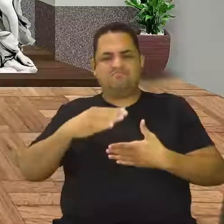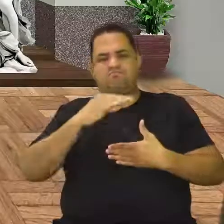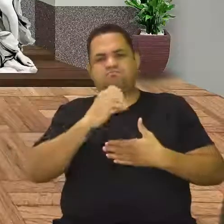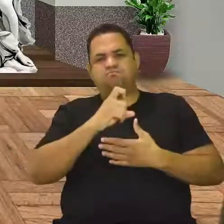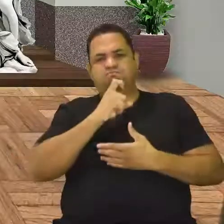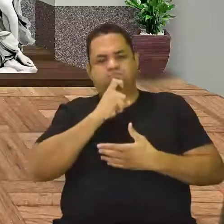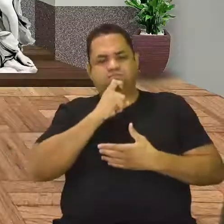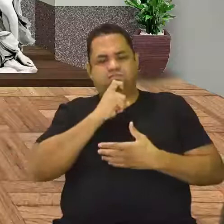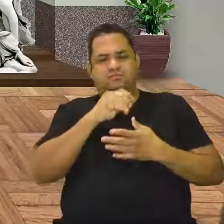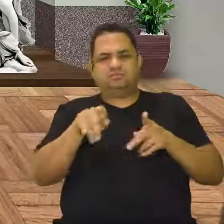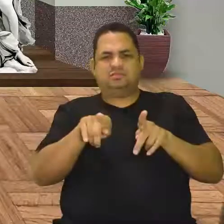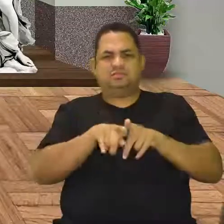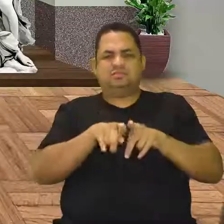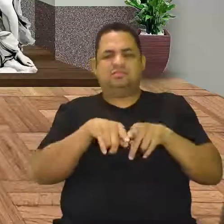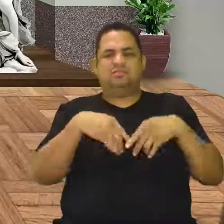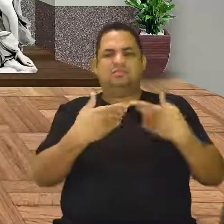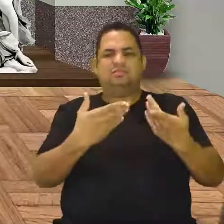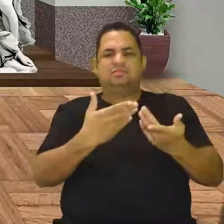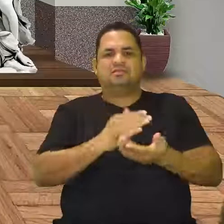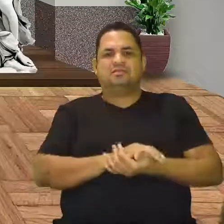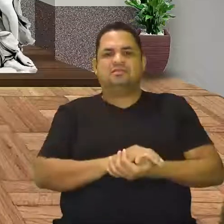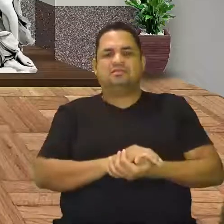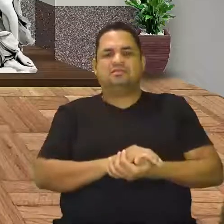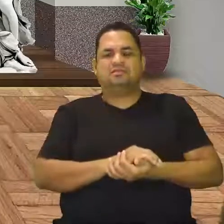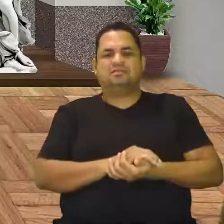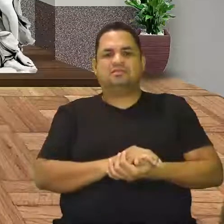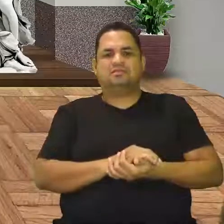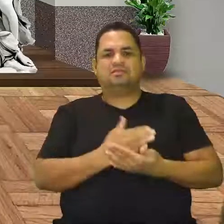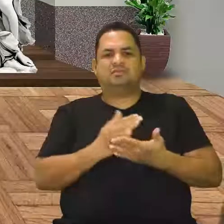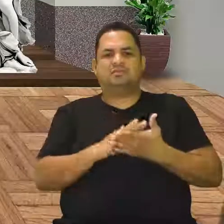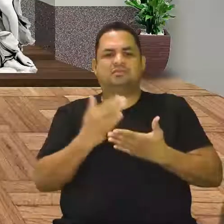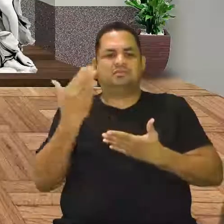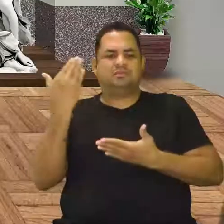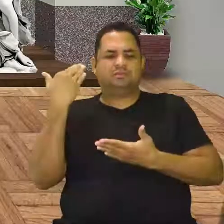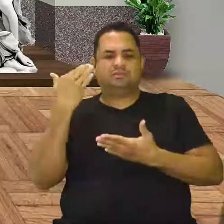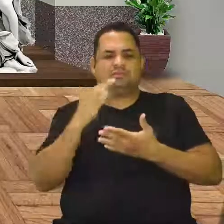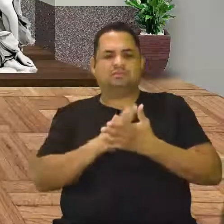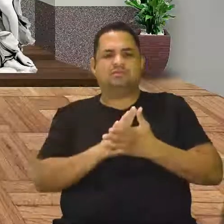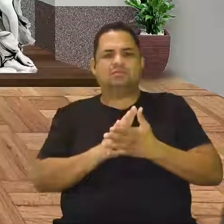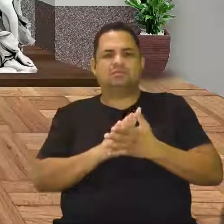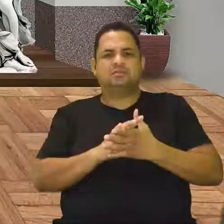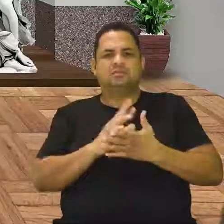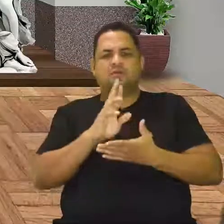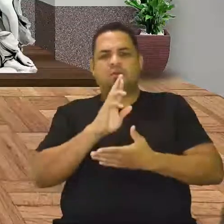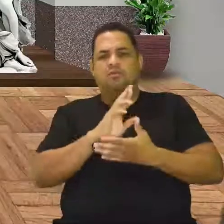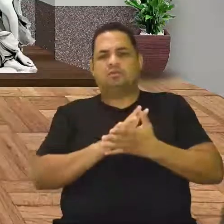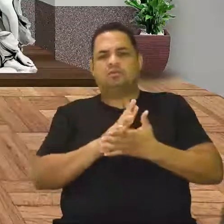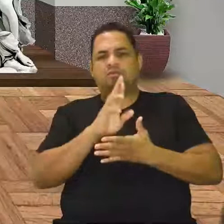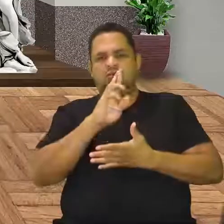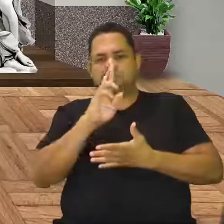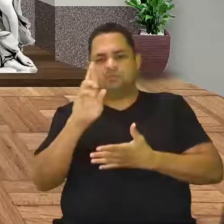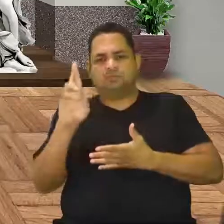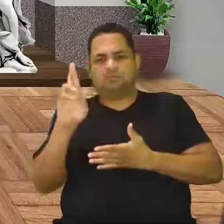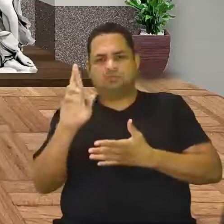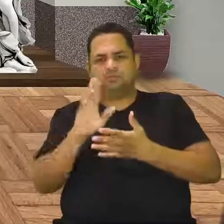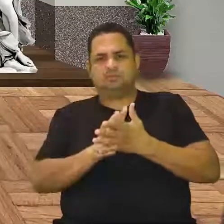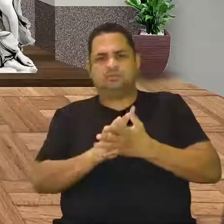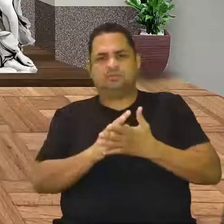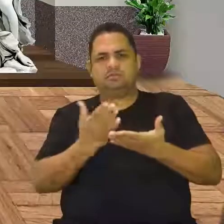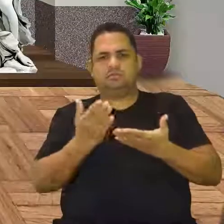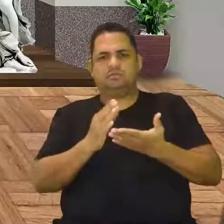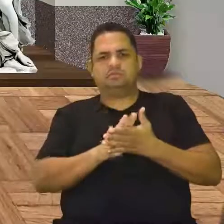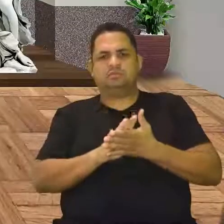senhores Ah e sem contar aqui lá na pras os russos sempre utilizaram essa técnica de